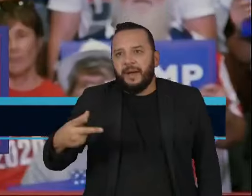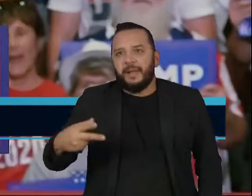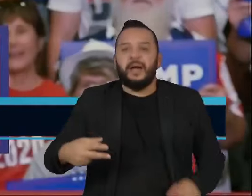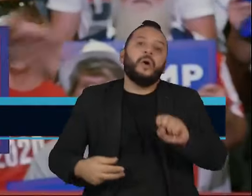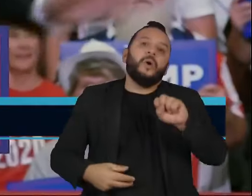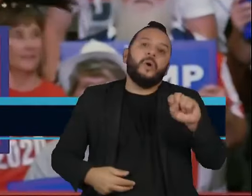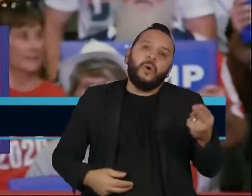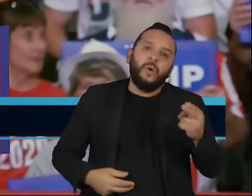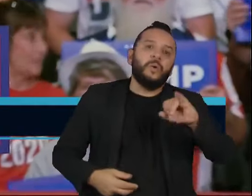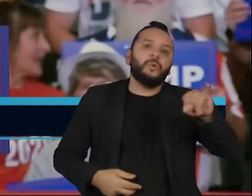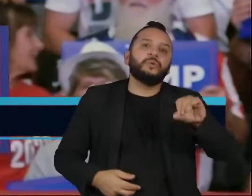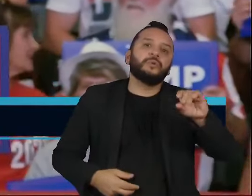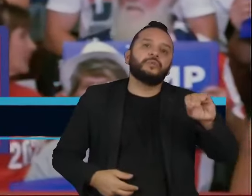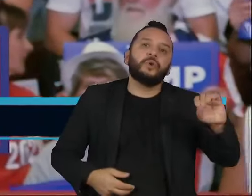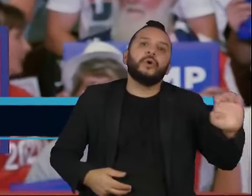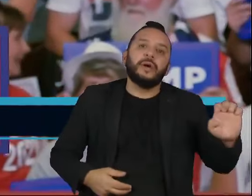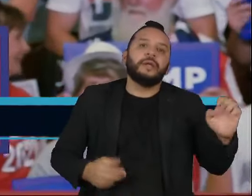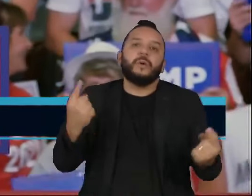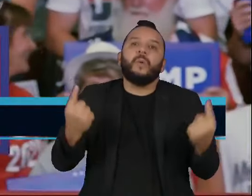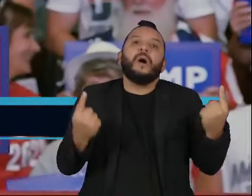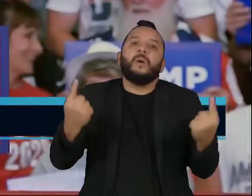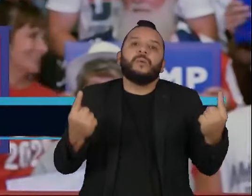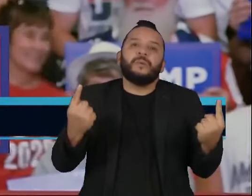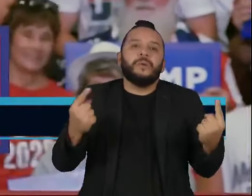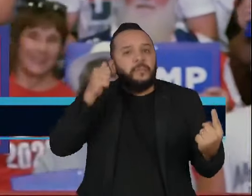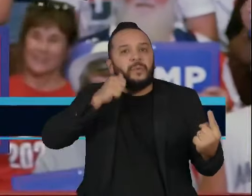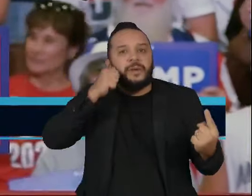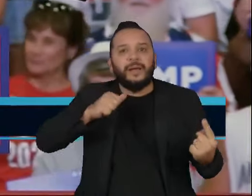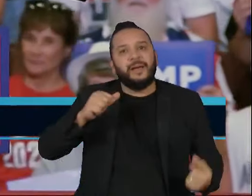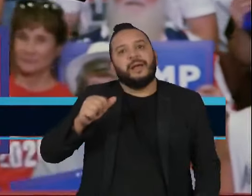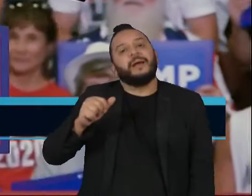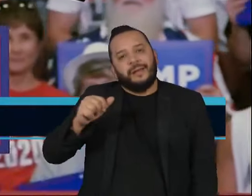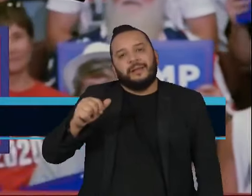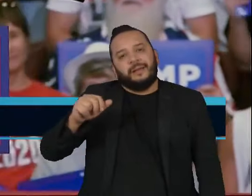Biden como adversário democrata. Kamala Harris.